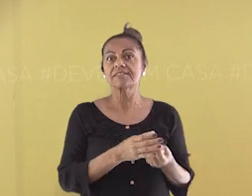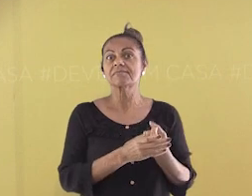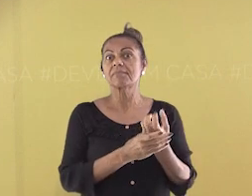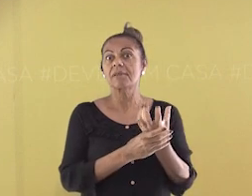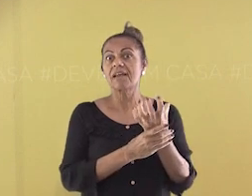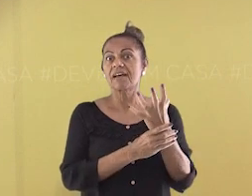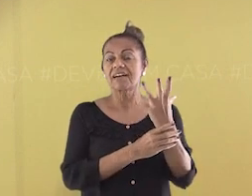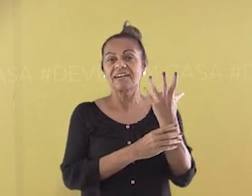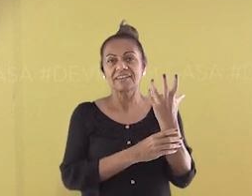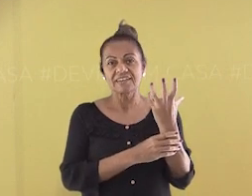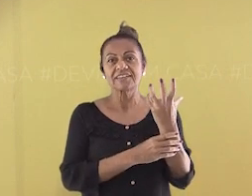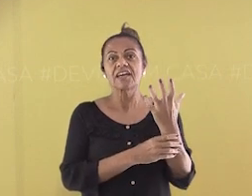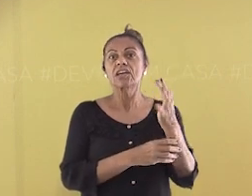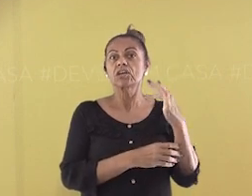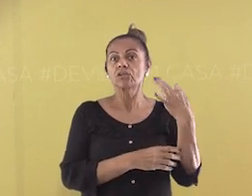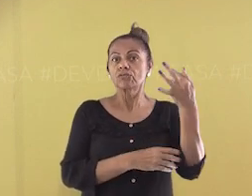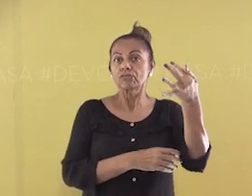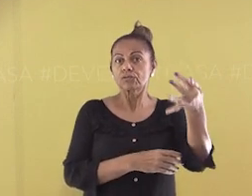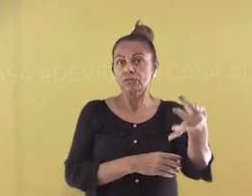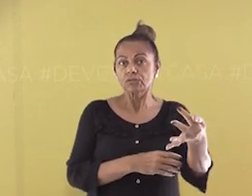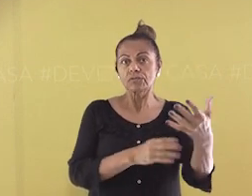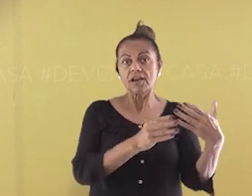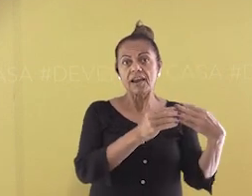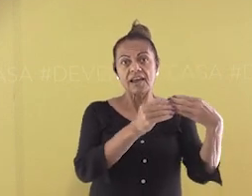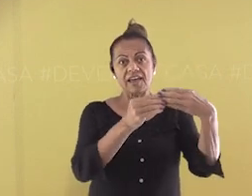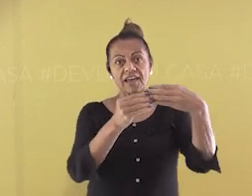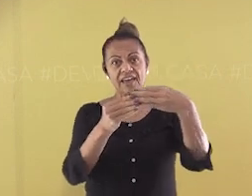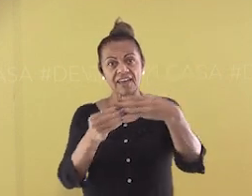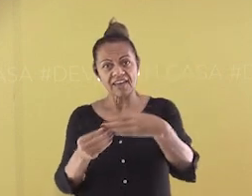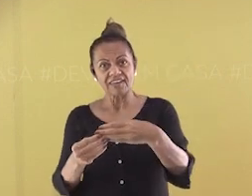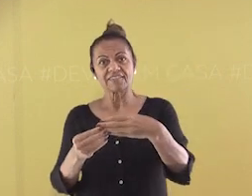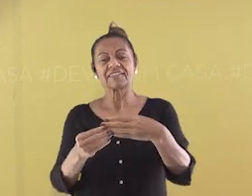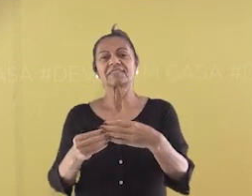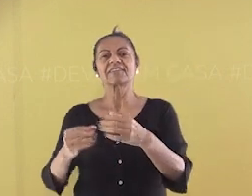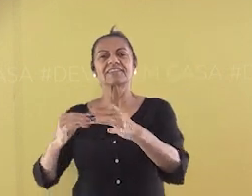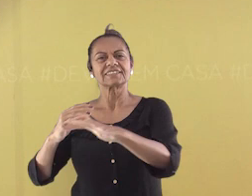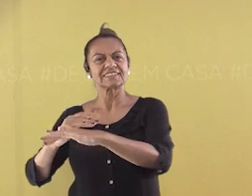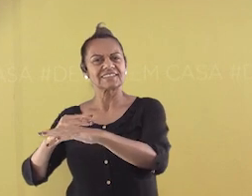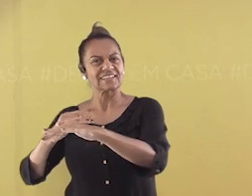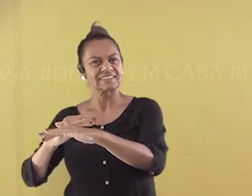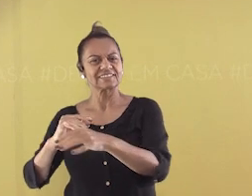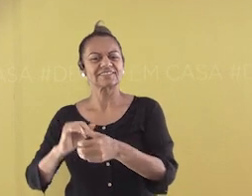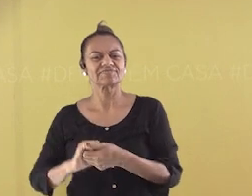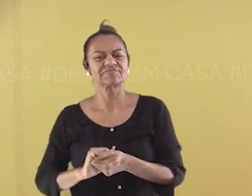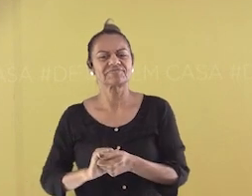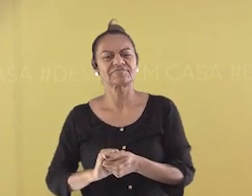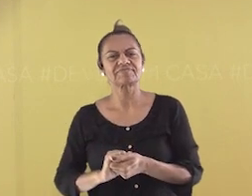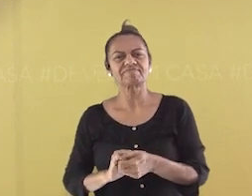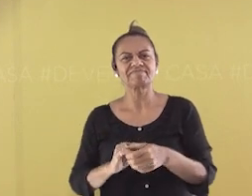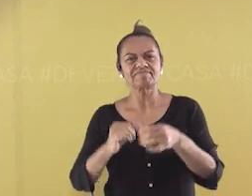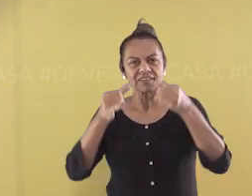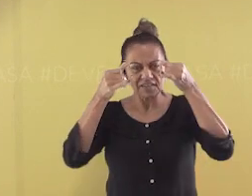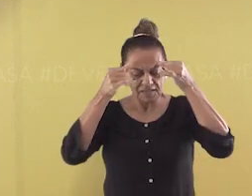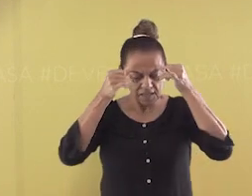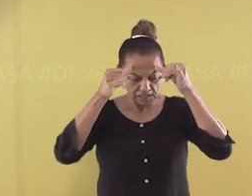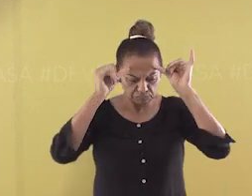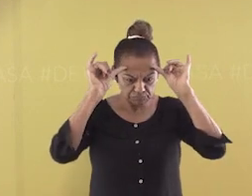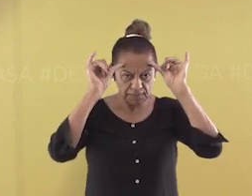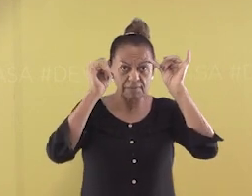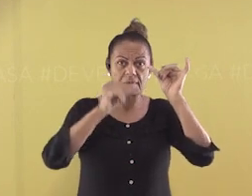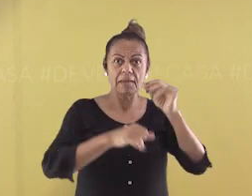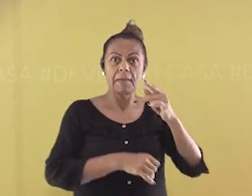futuramente abastecerão as cidades. Na pecuária, é realizada a criação de animais.